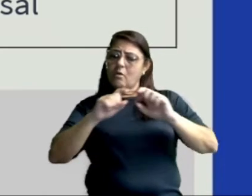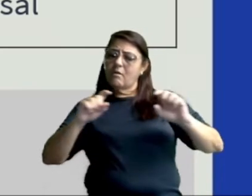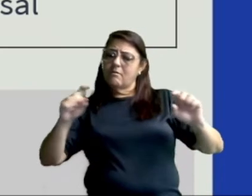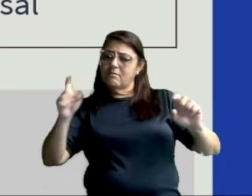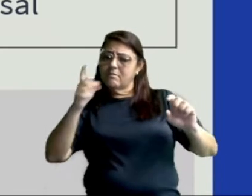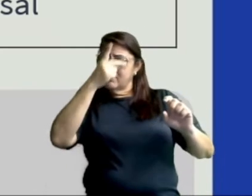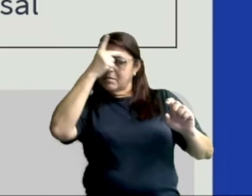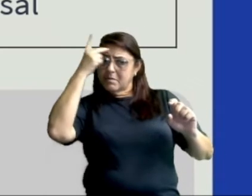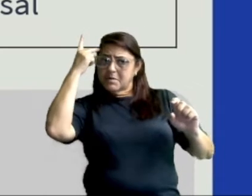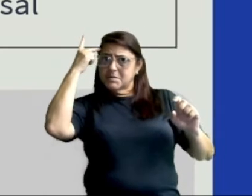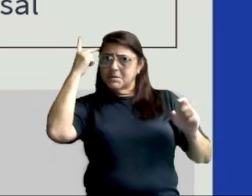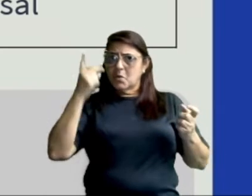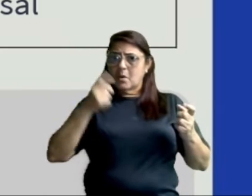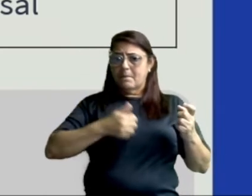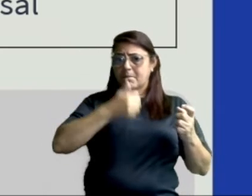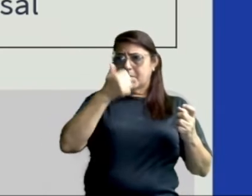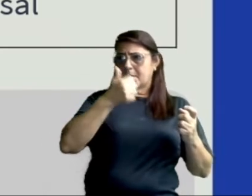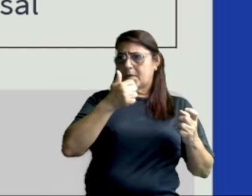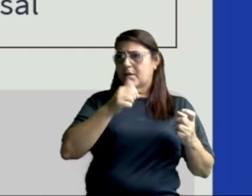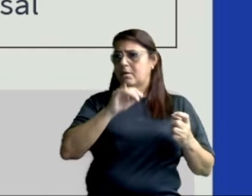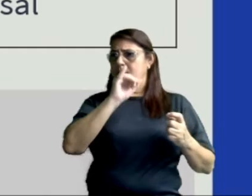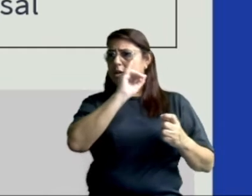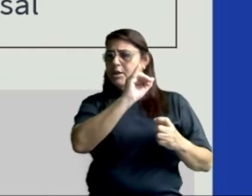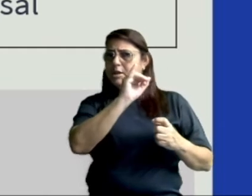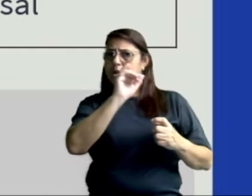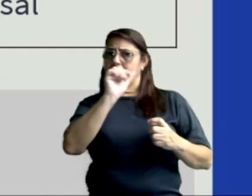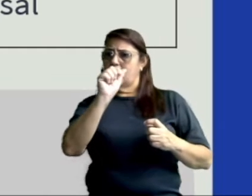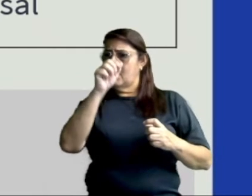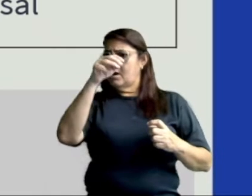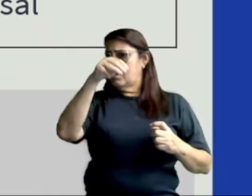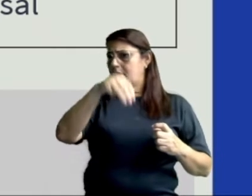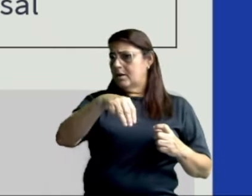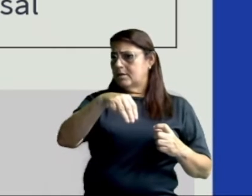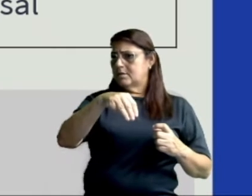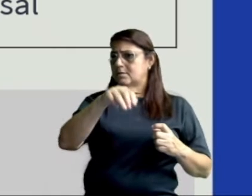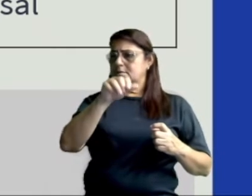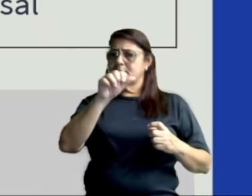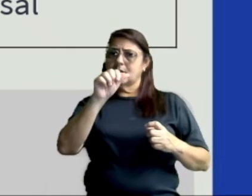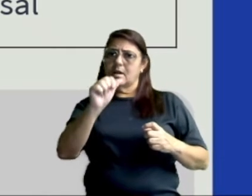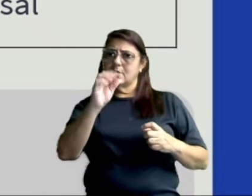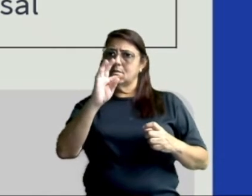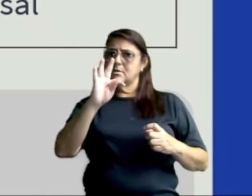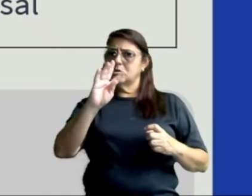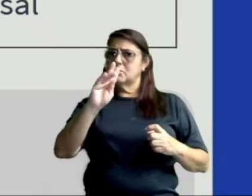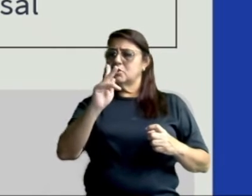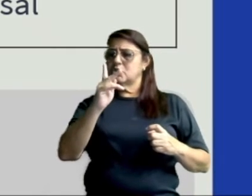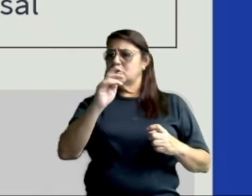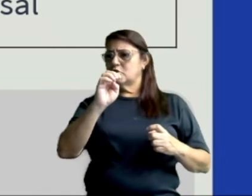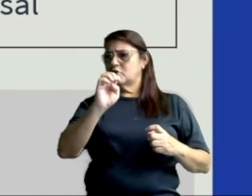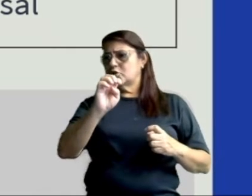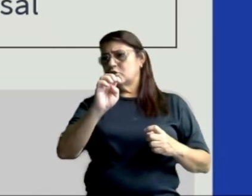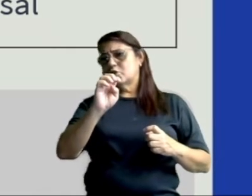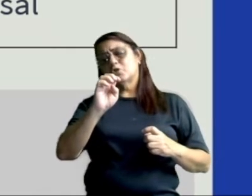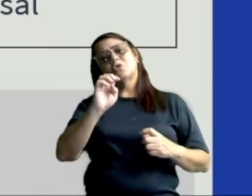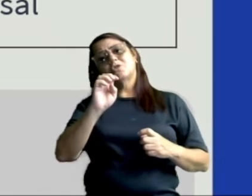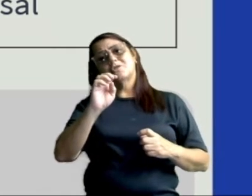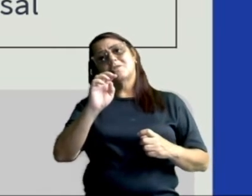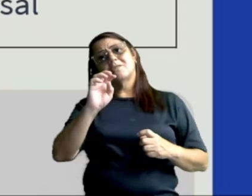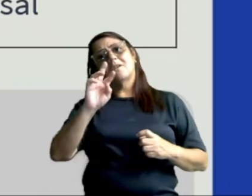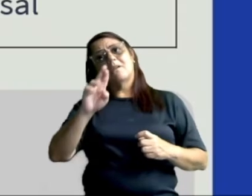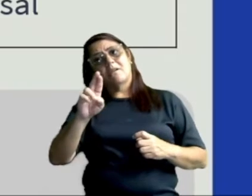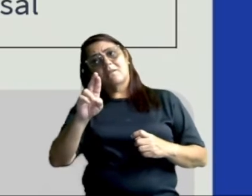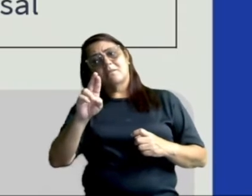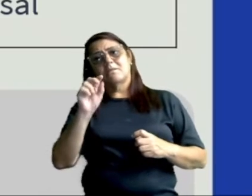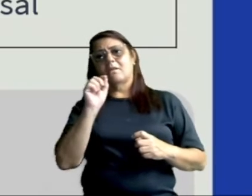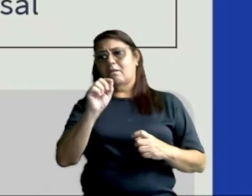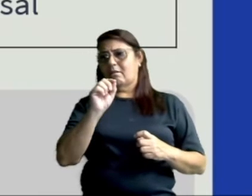a pessoa. No caso do primeiro exemplo aí, ó, I. O verbo to be emprega-se na forma de am, exclusivo